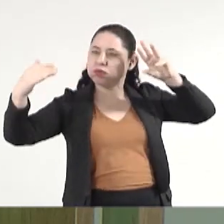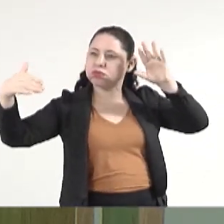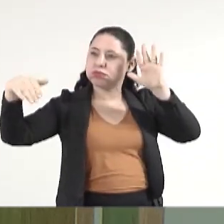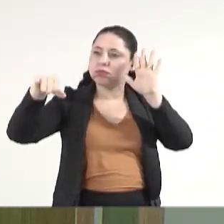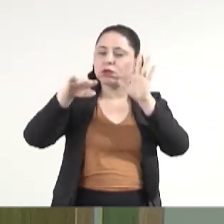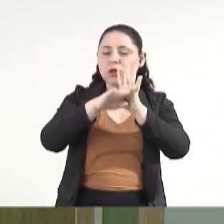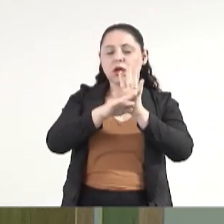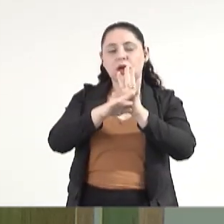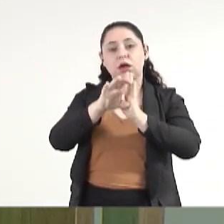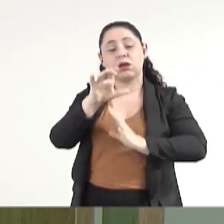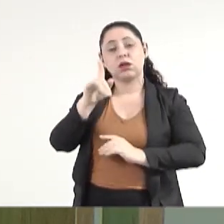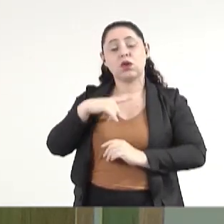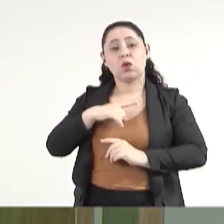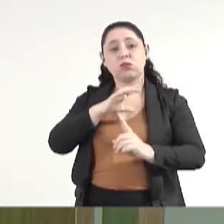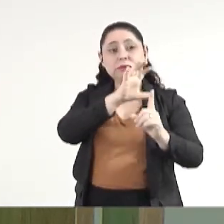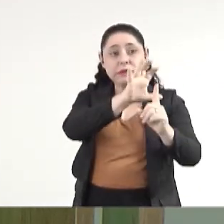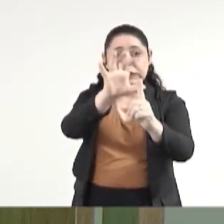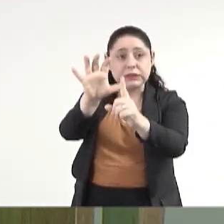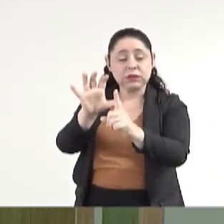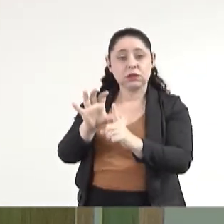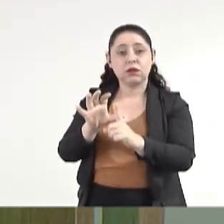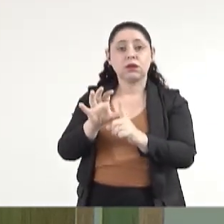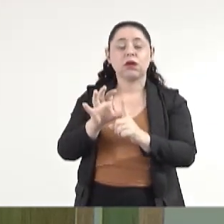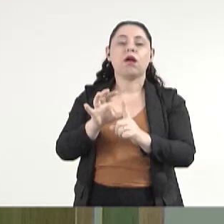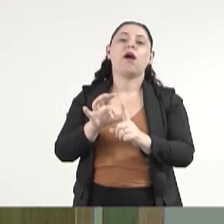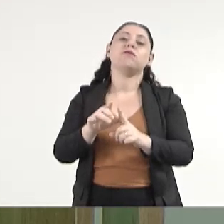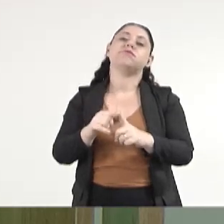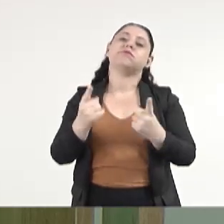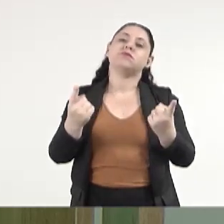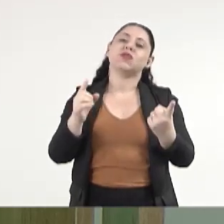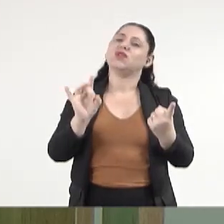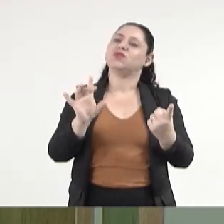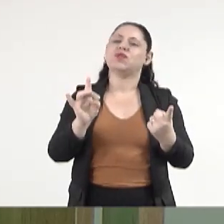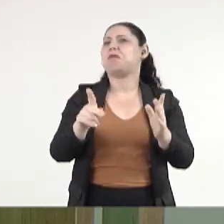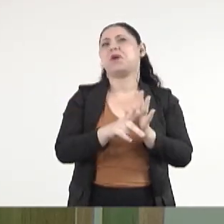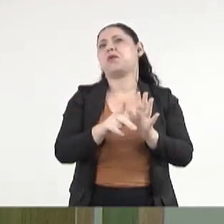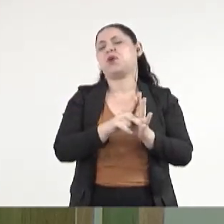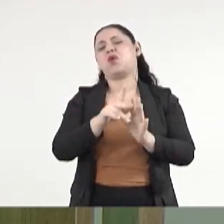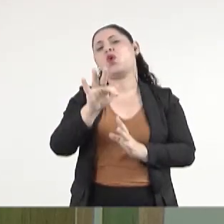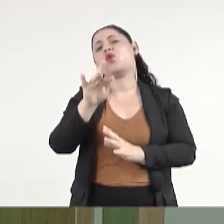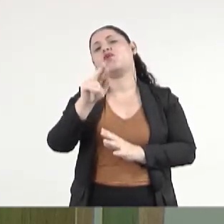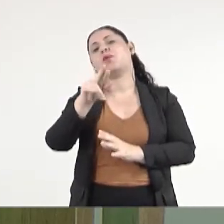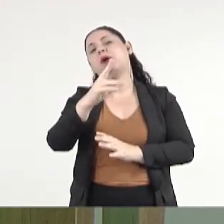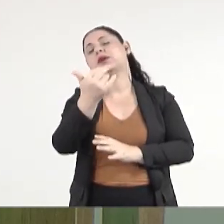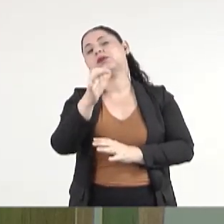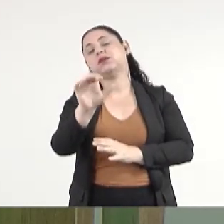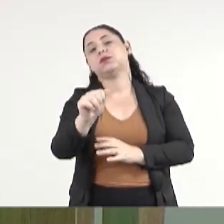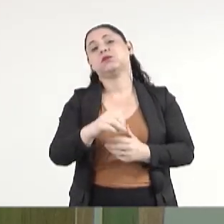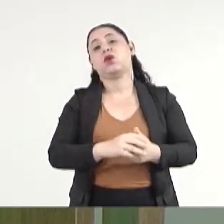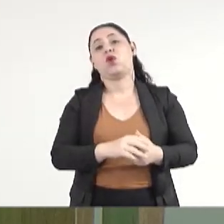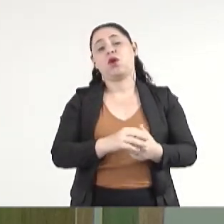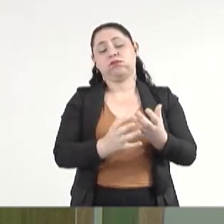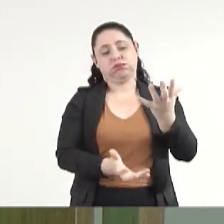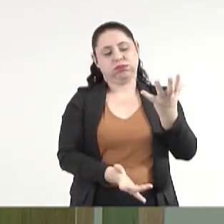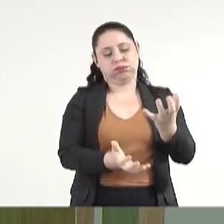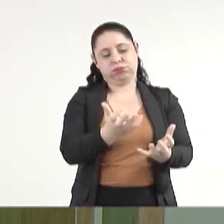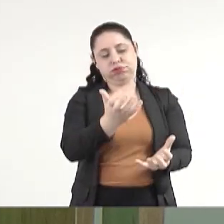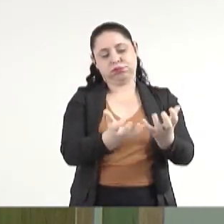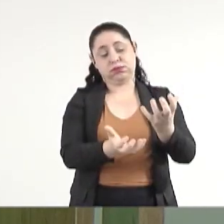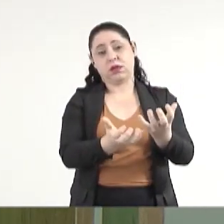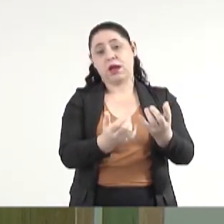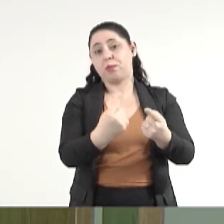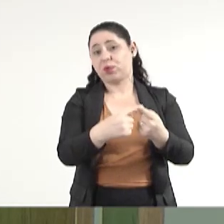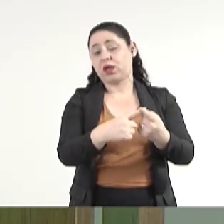aqui, atingiu a população aqui em todos os lugares, né? Mas não é só sobre a fumaça. o fogo é